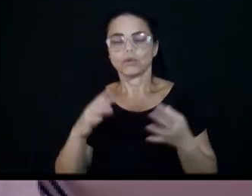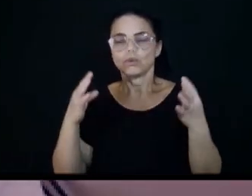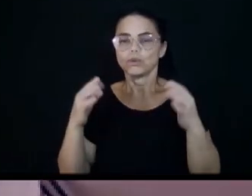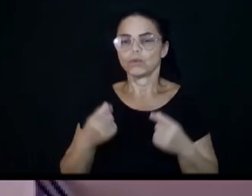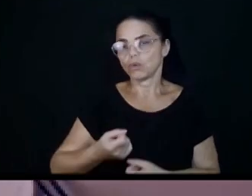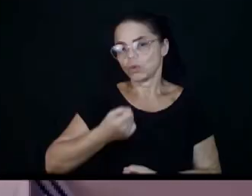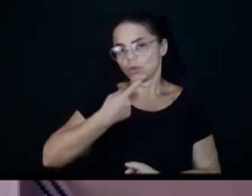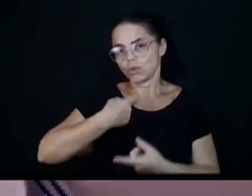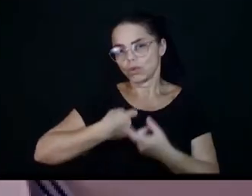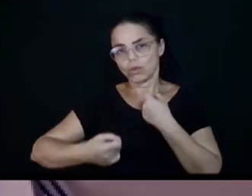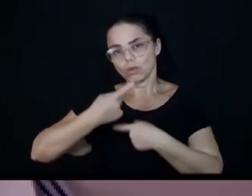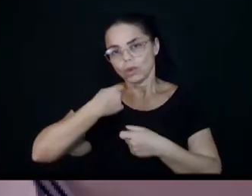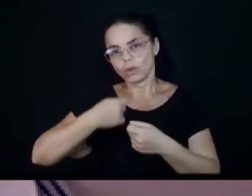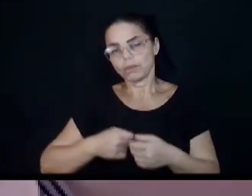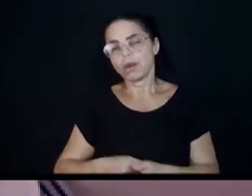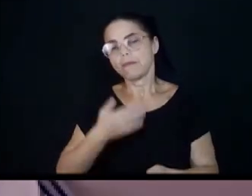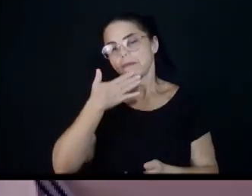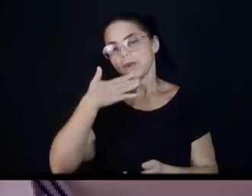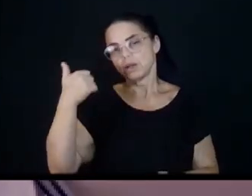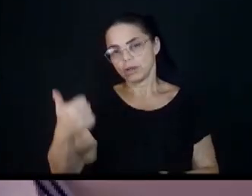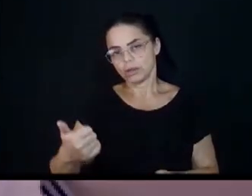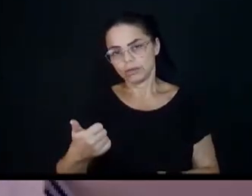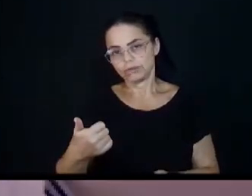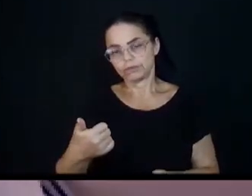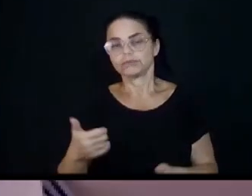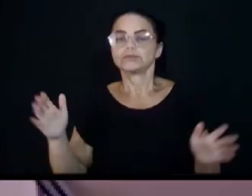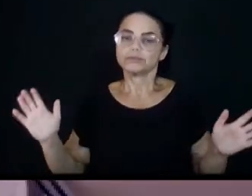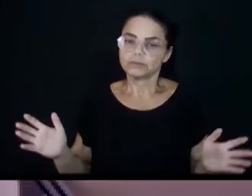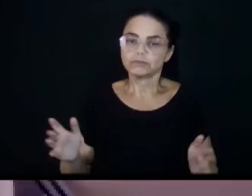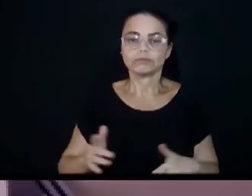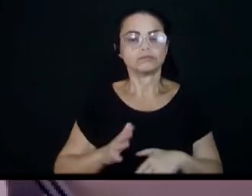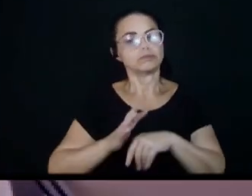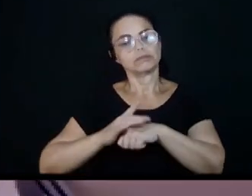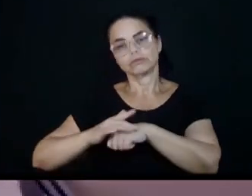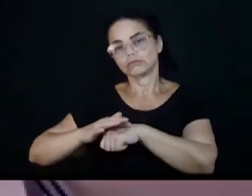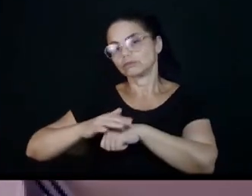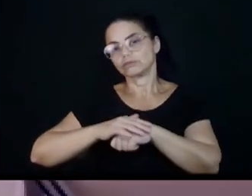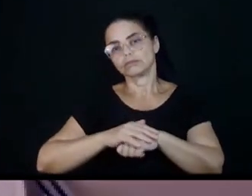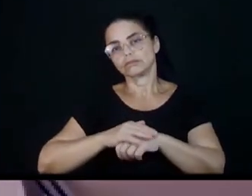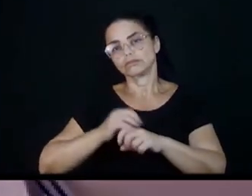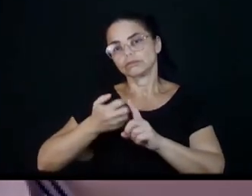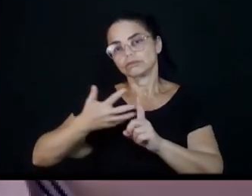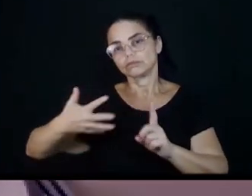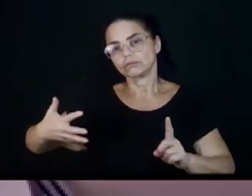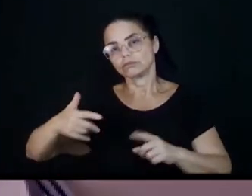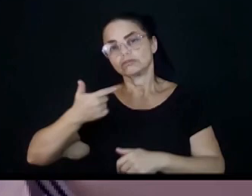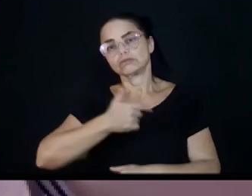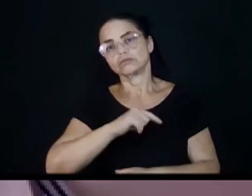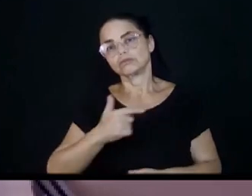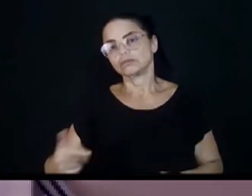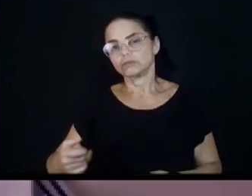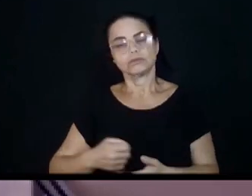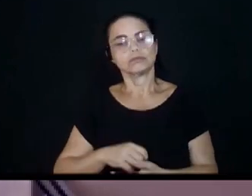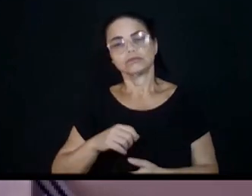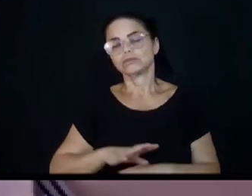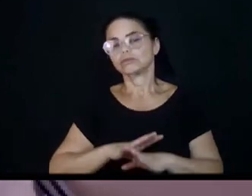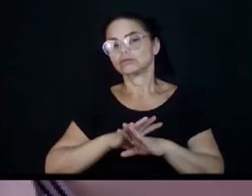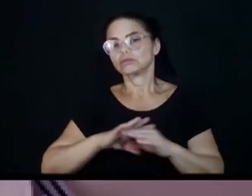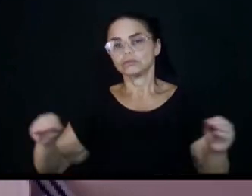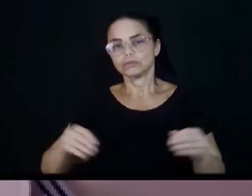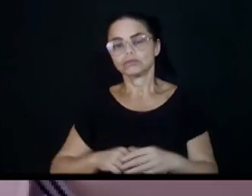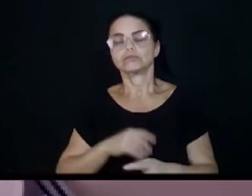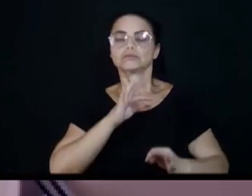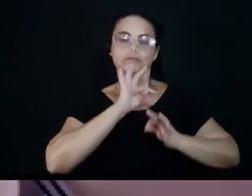isso. Mas é uma doença, é uma síndrome, Cassiane, que ela não tem cura, mas ela tem tratamento, ela tem